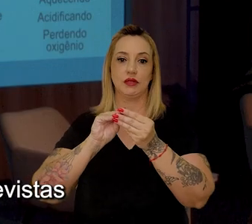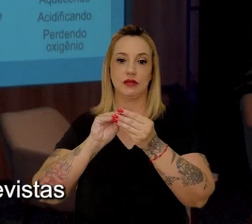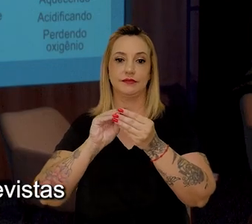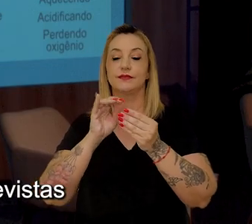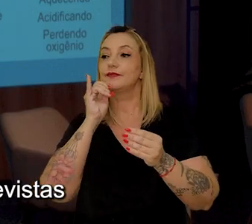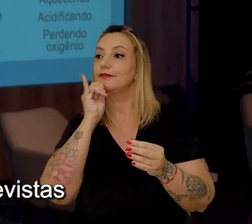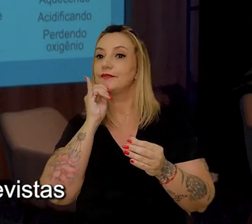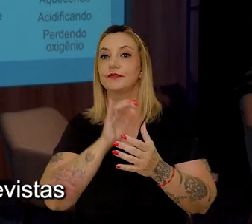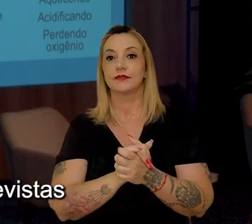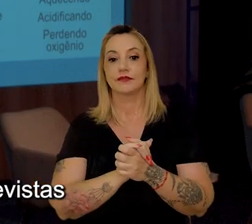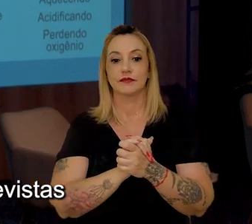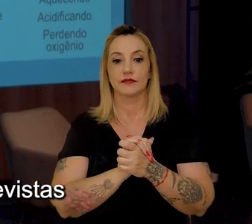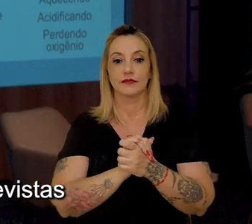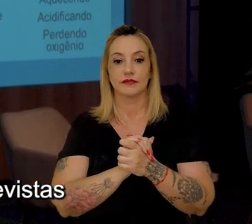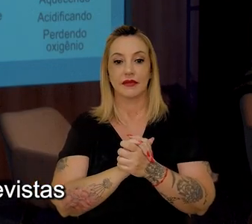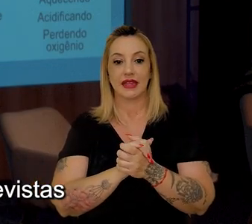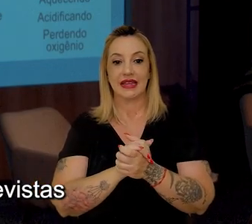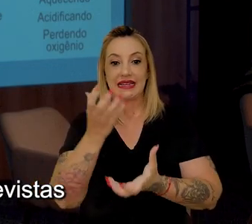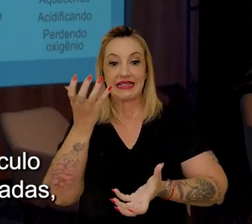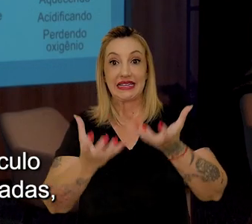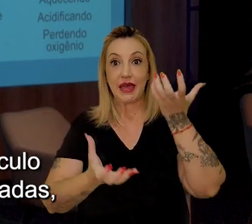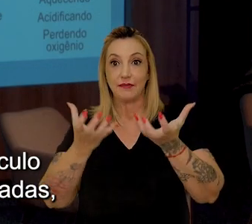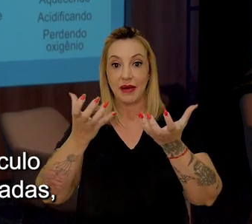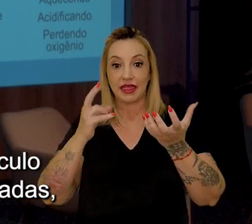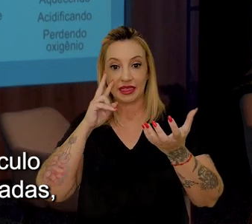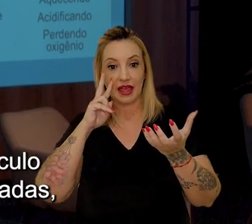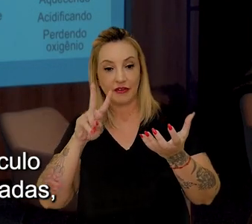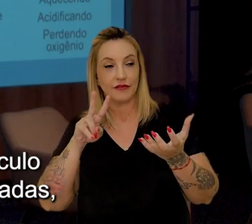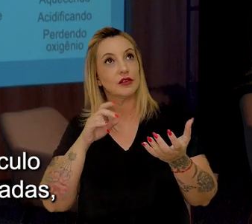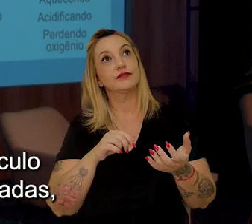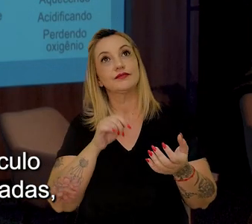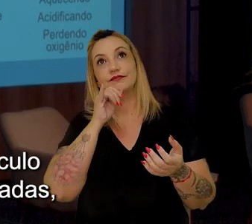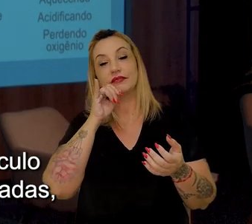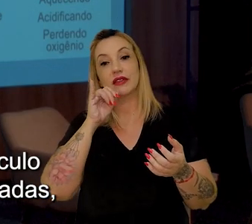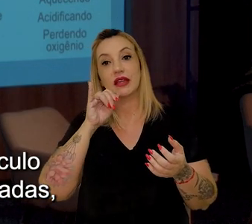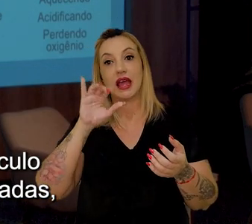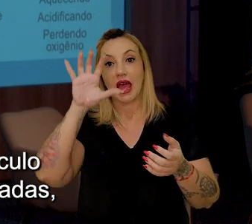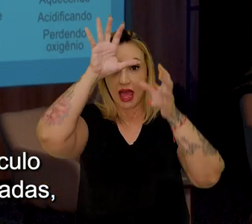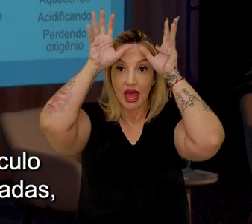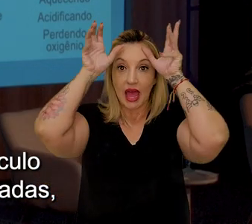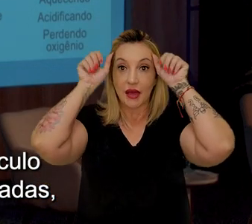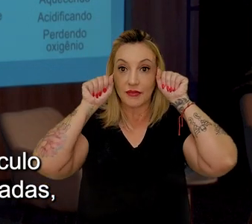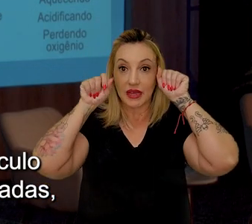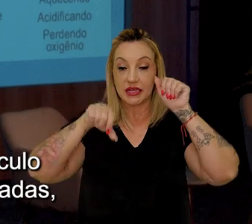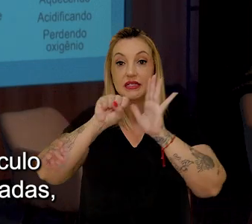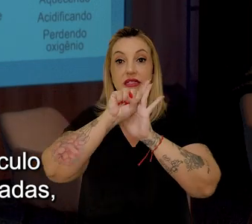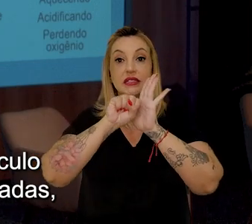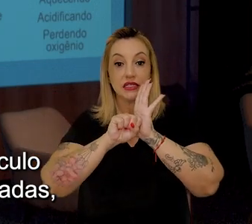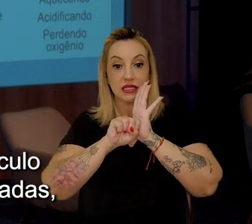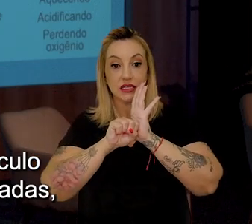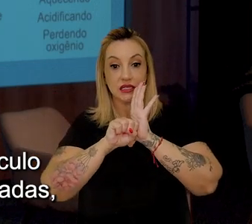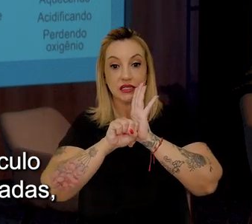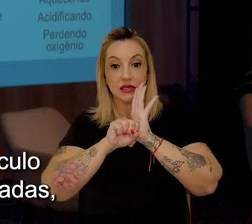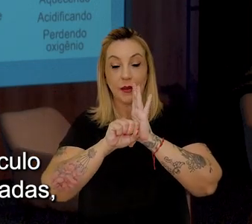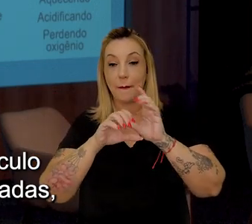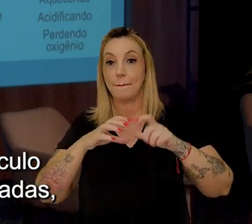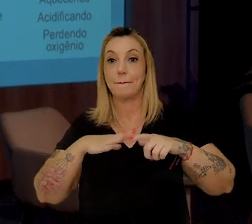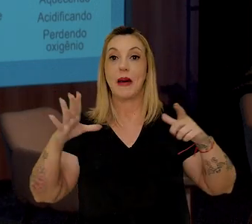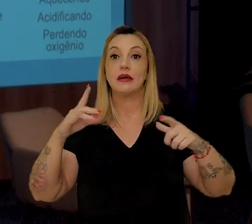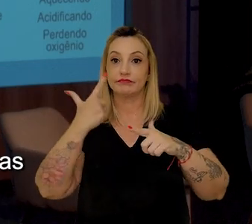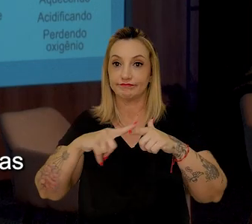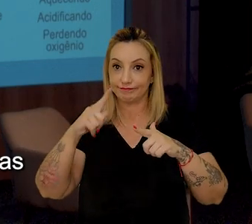exemplo queimadas meteorológicas que são previstas ali para paraa Amazônia nesse século como sendo uma das regiões mais